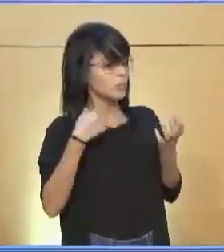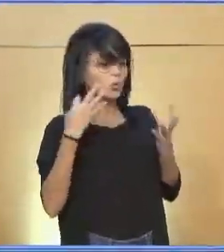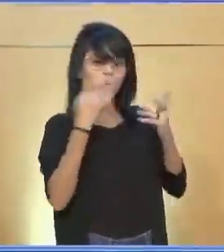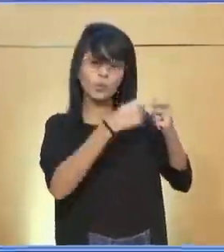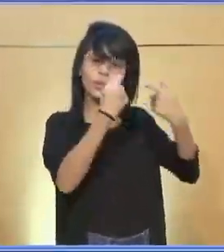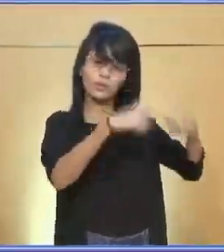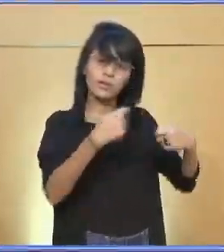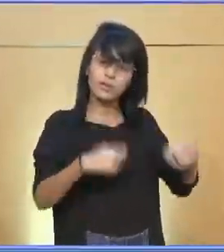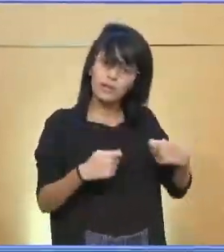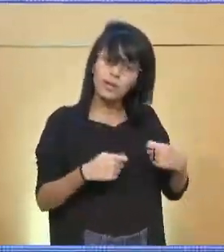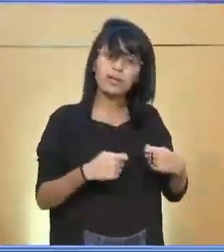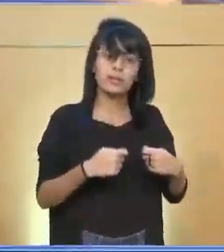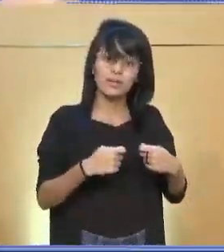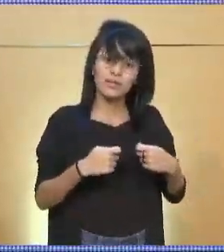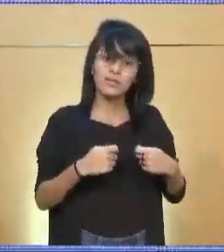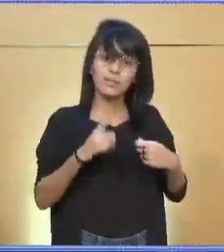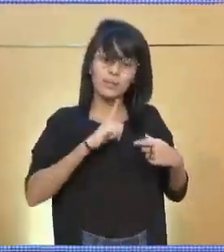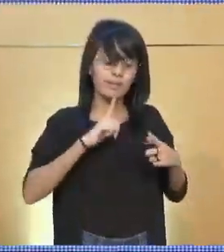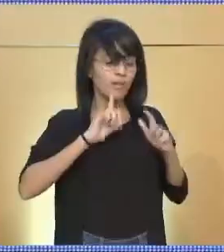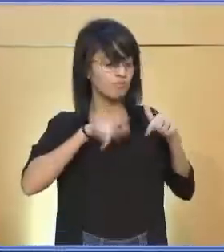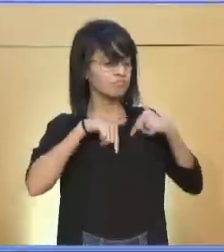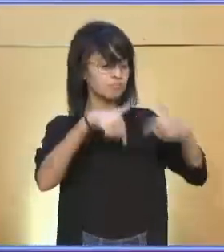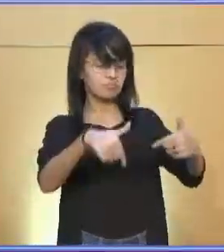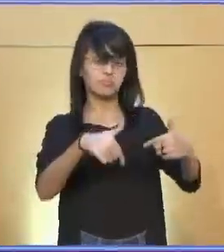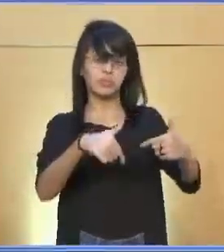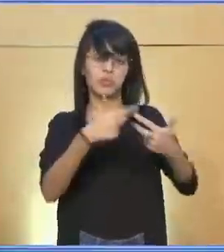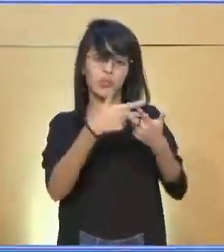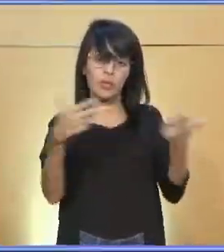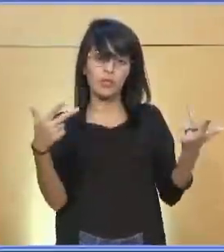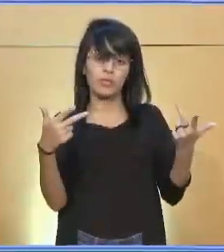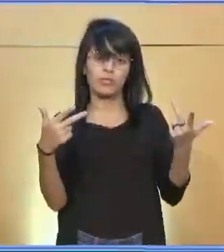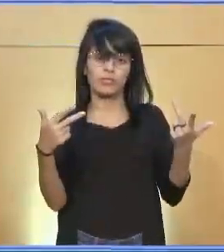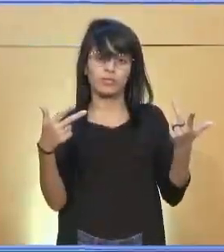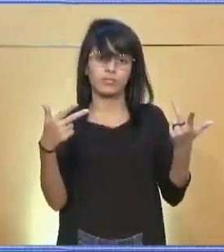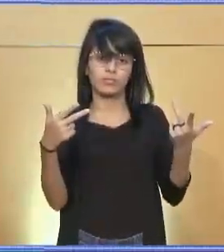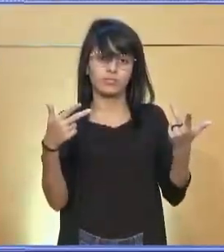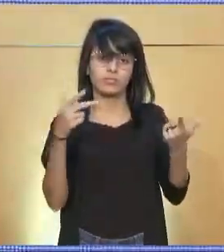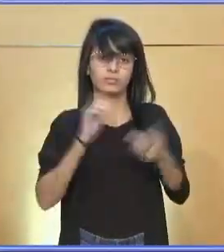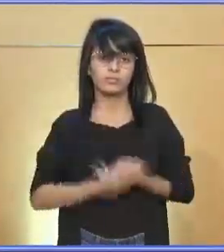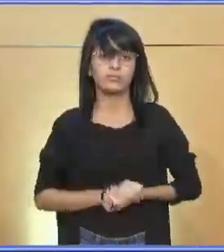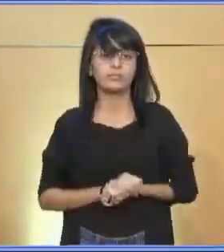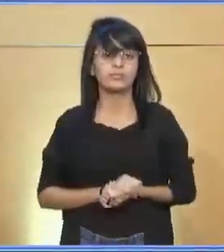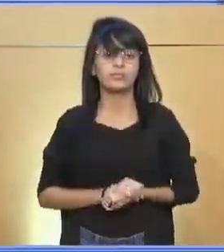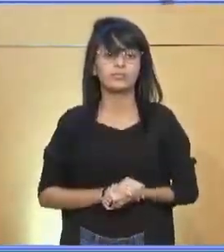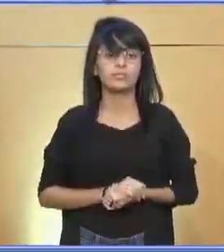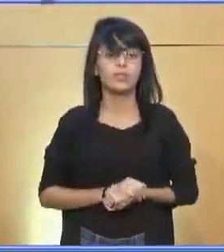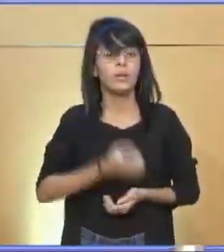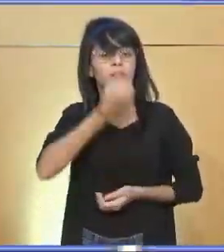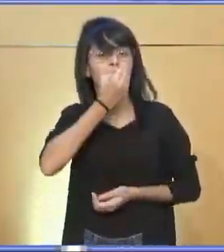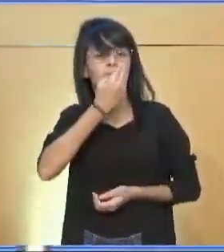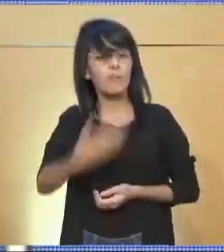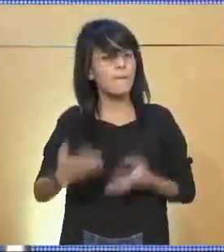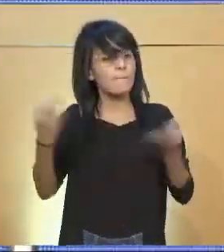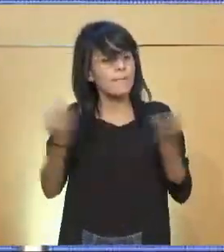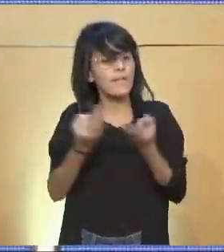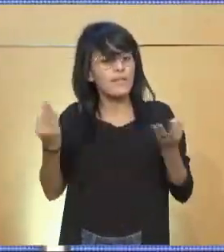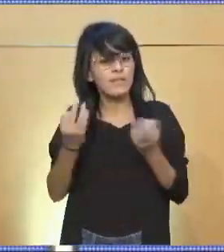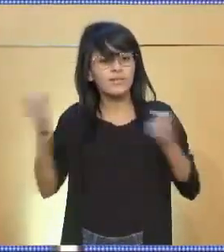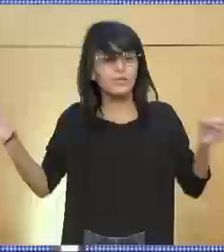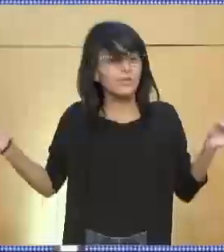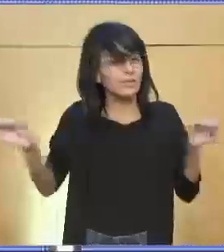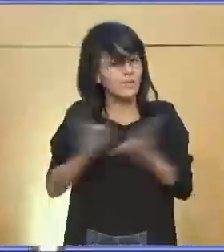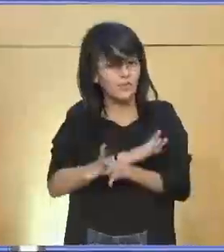para realizar uma tarefa ou executar alguma coisa. Esse tov no hebraico, tov meod, muito bom, muito perfeito, muito